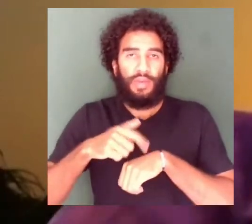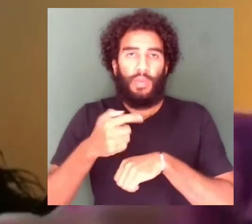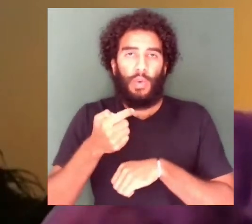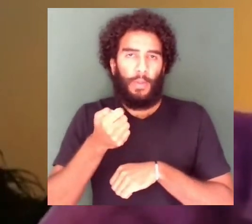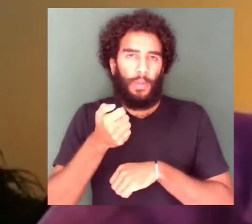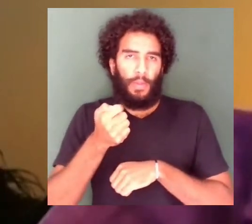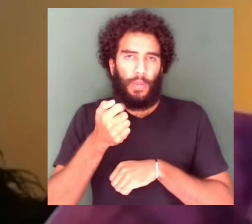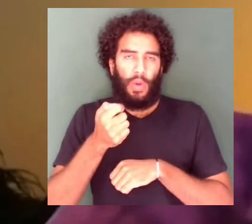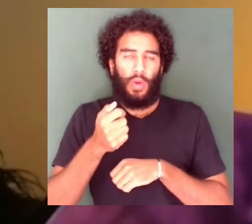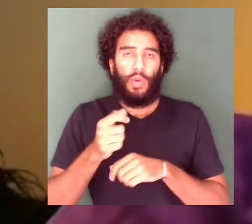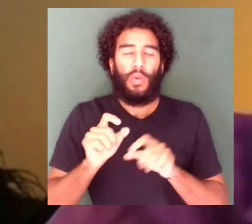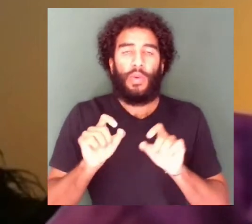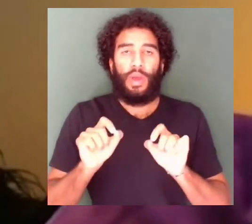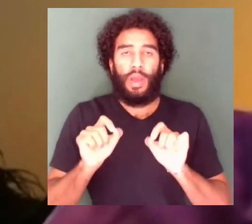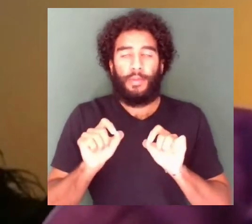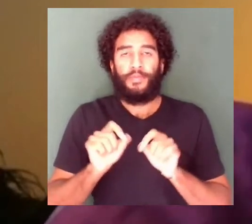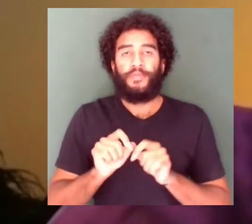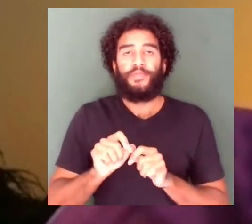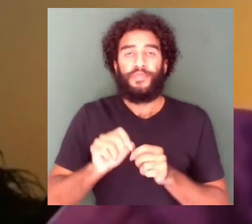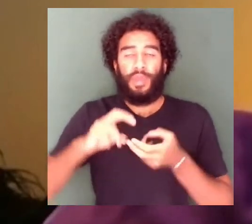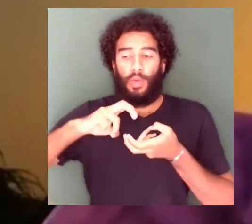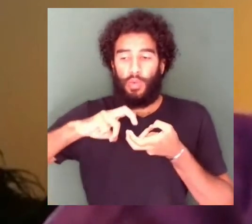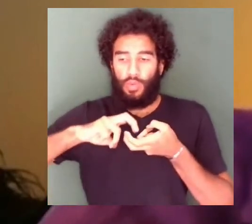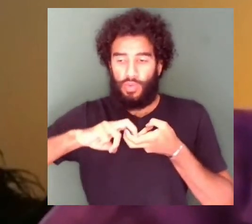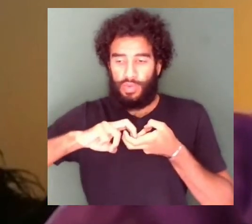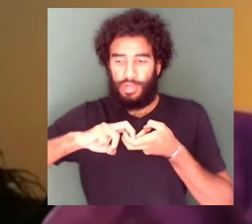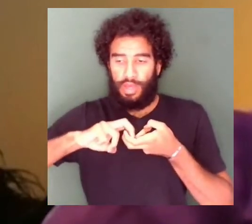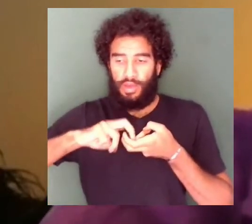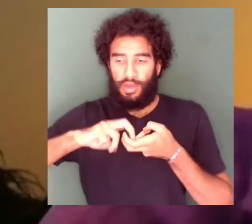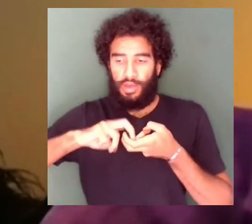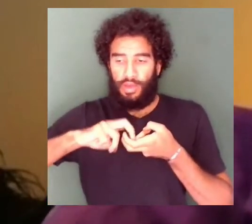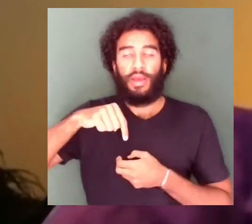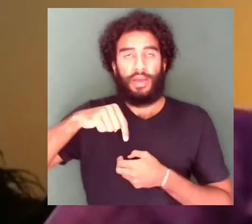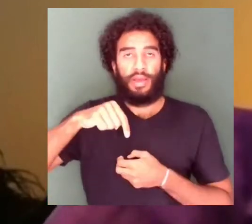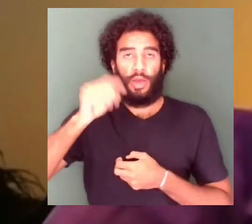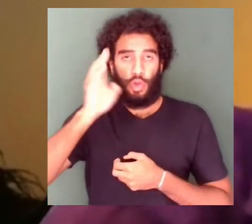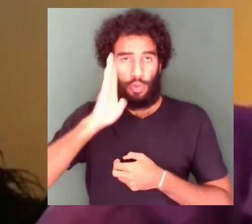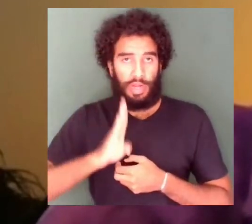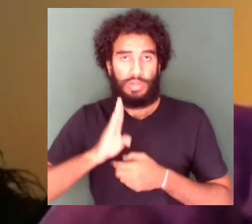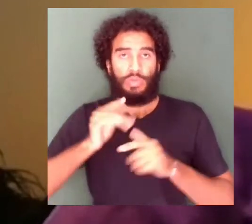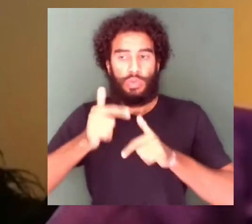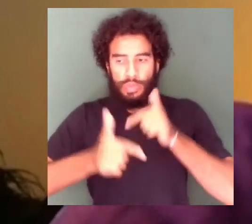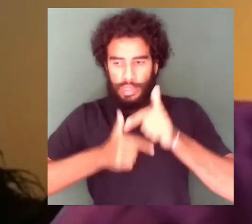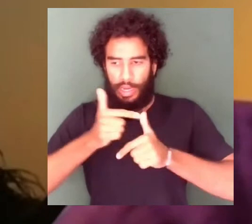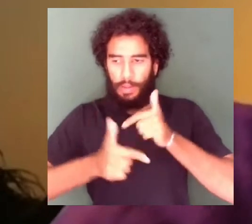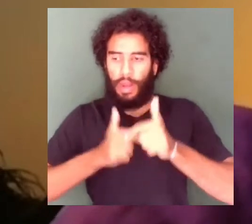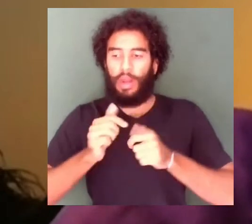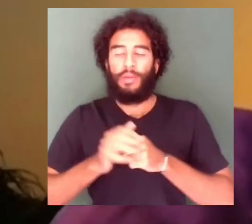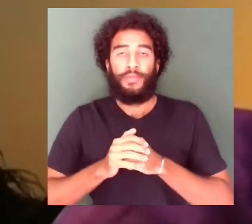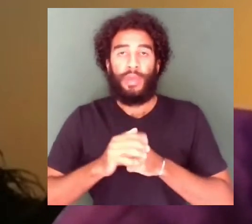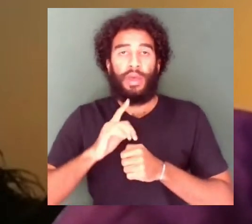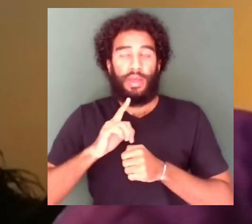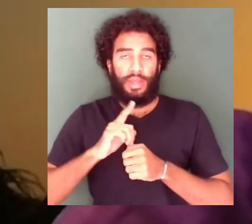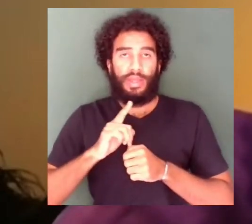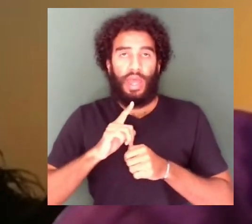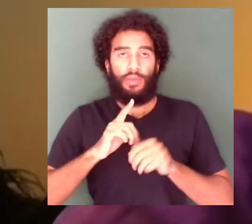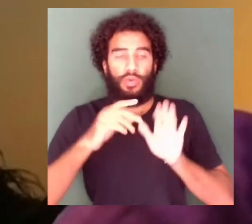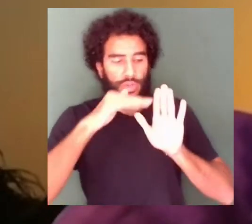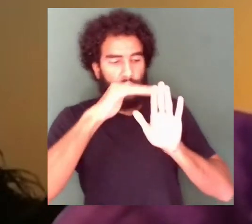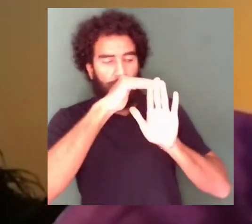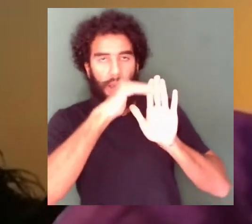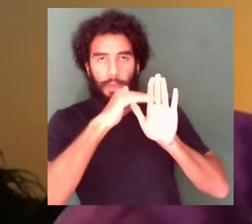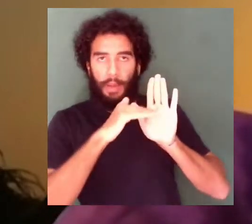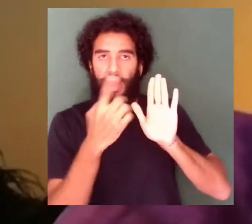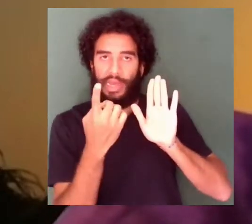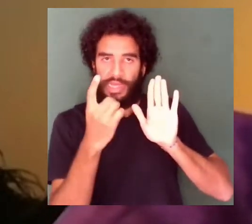que o UNICEF aqui no Brasil tem trabalhado muito essa questão, né? Nós temos o Guia dos 10 Passos para Alimentação